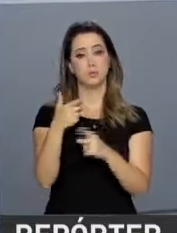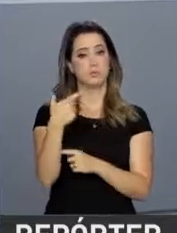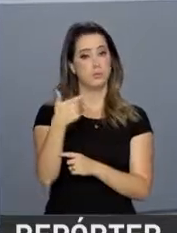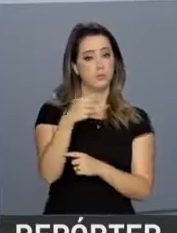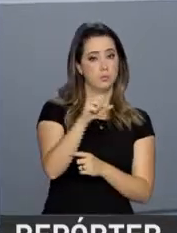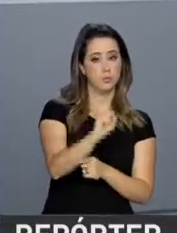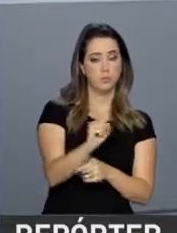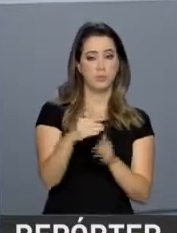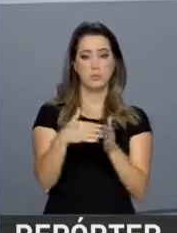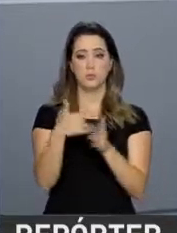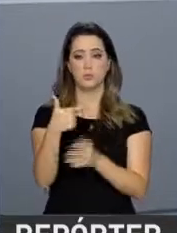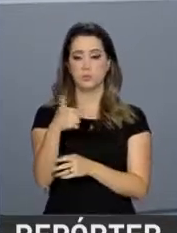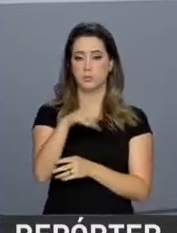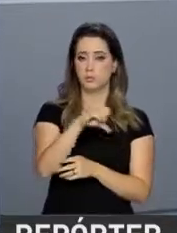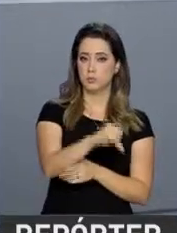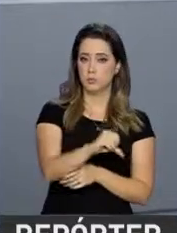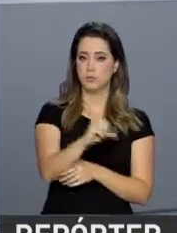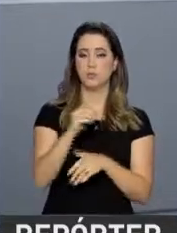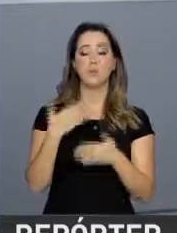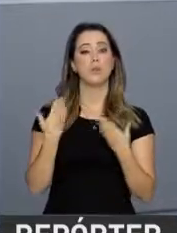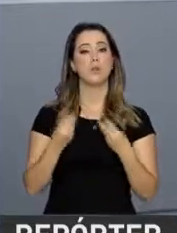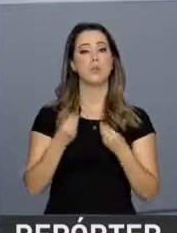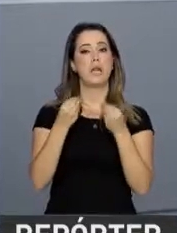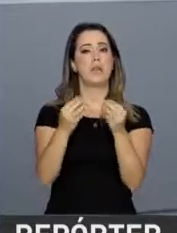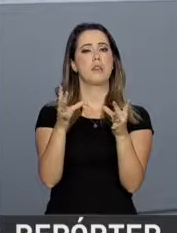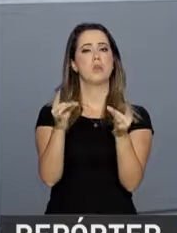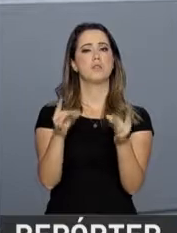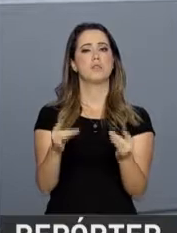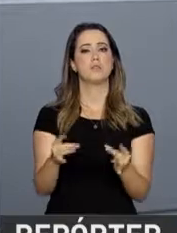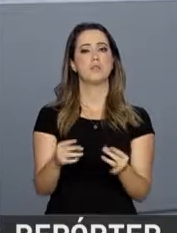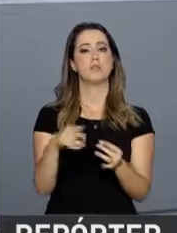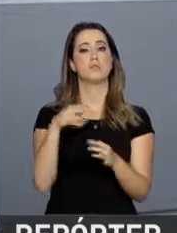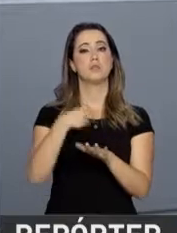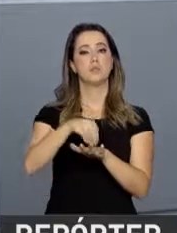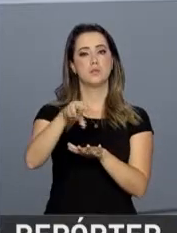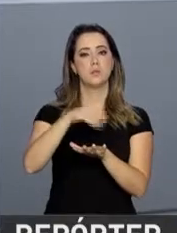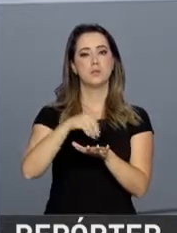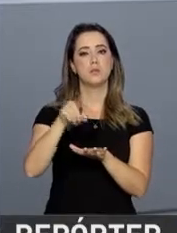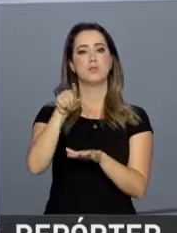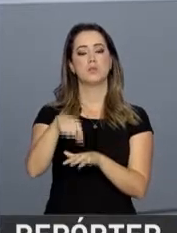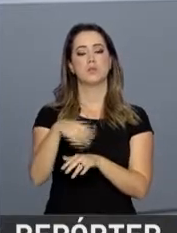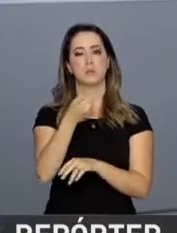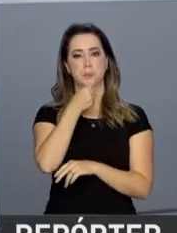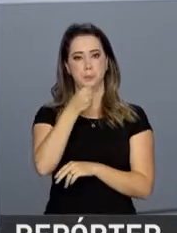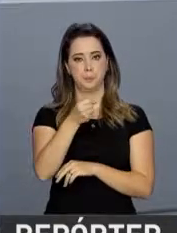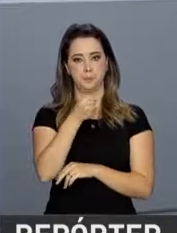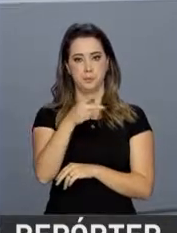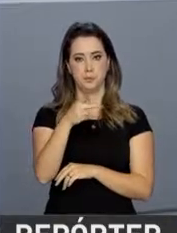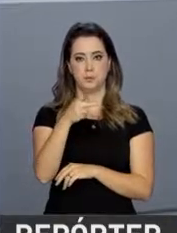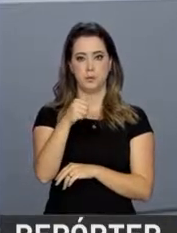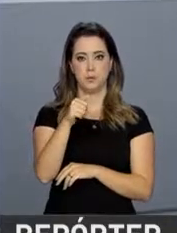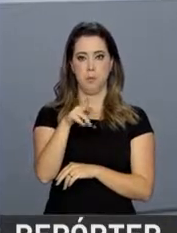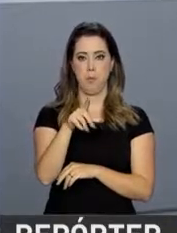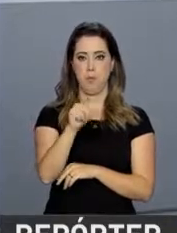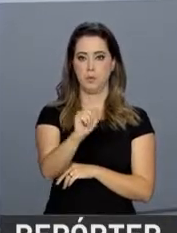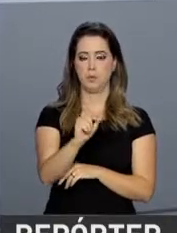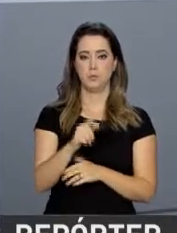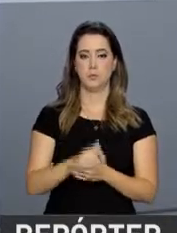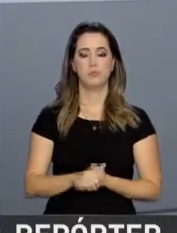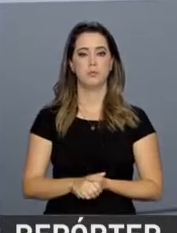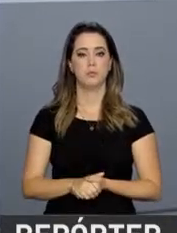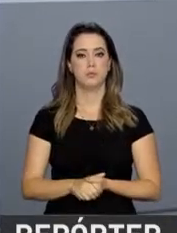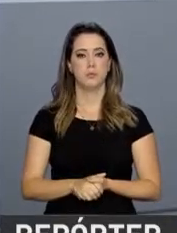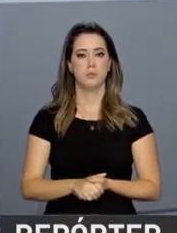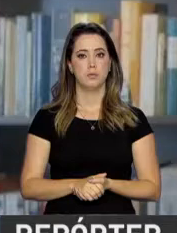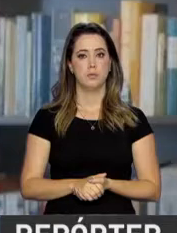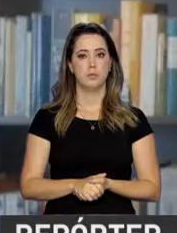em 2018 e 2019. Quem traz os detalhes dessa notícia para a gente é a nossa correspondente em Washington, Paola